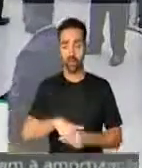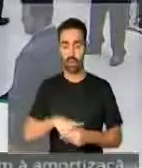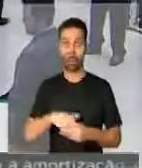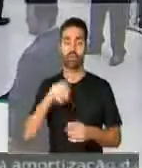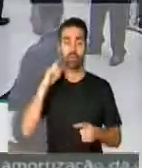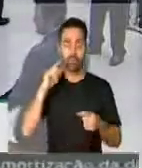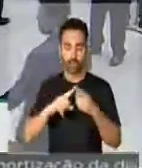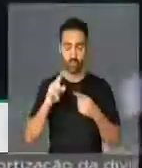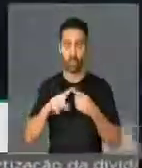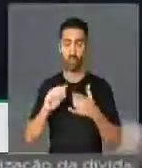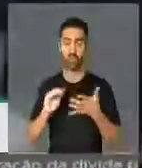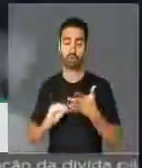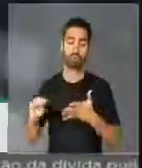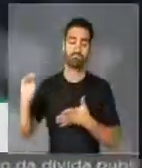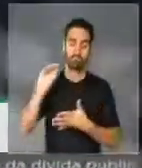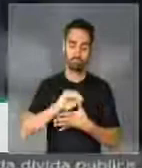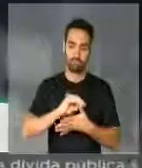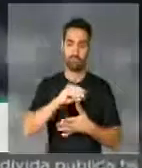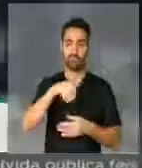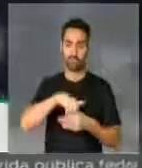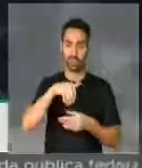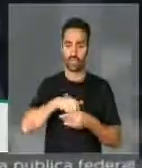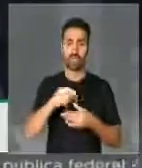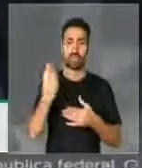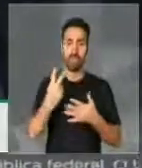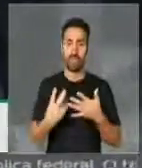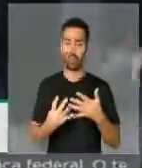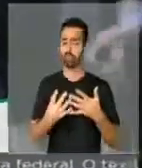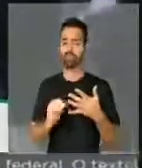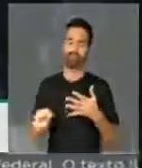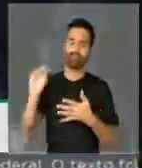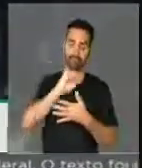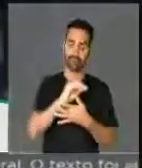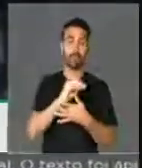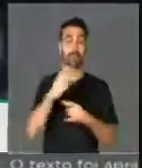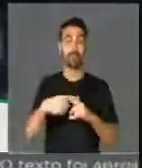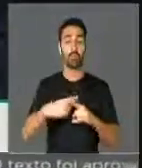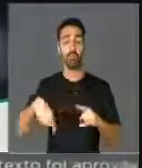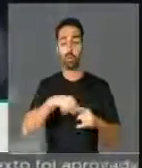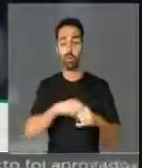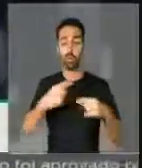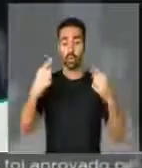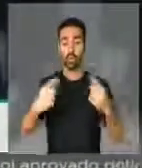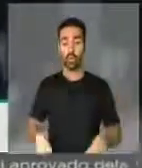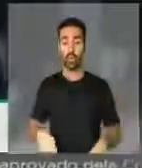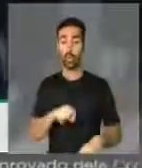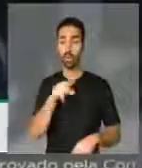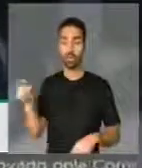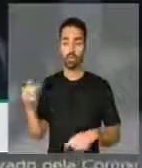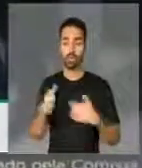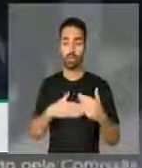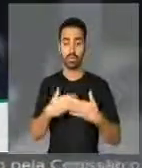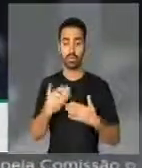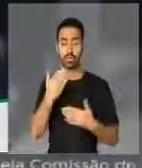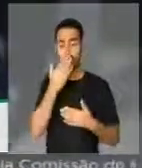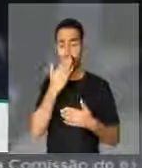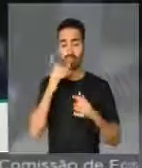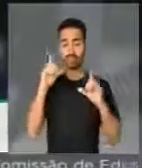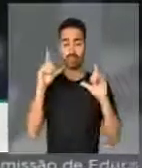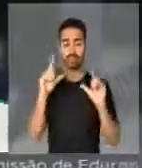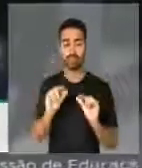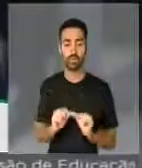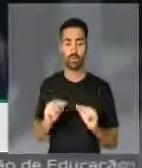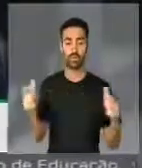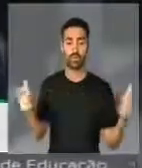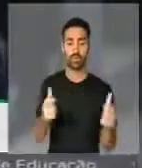de pauta, até porque a gente é contra qualquer tipo de processo de redução de